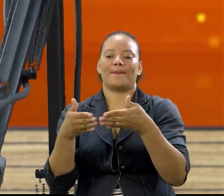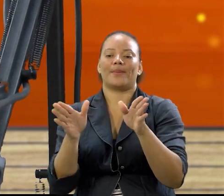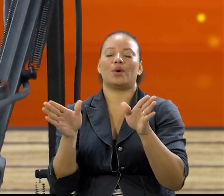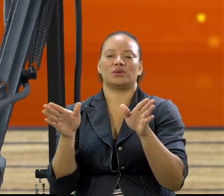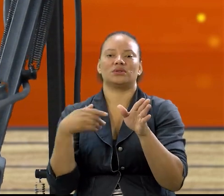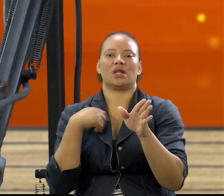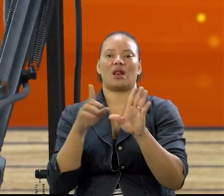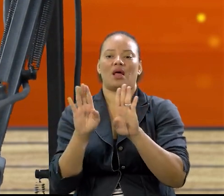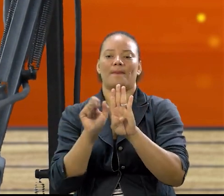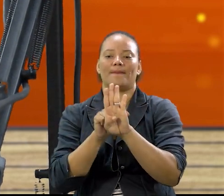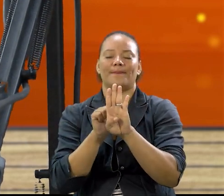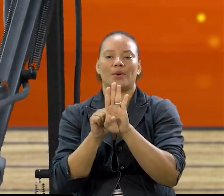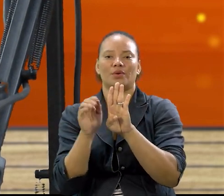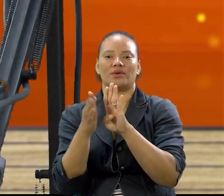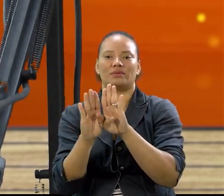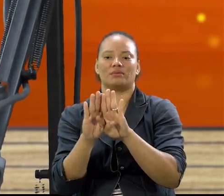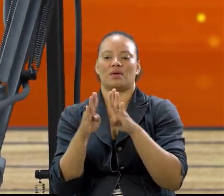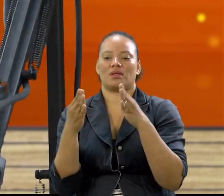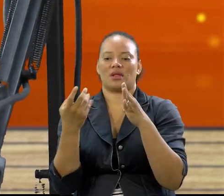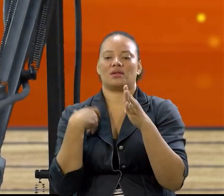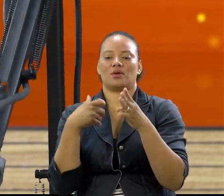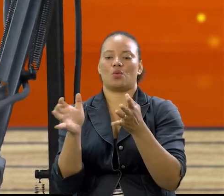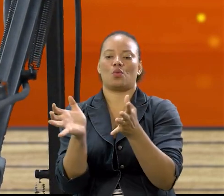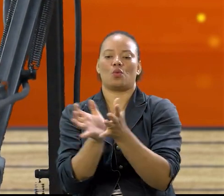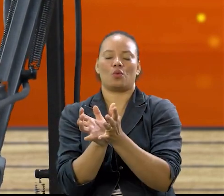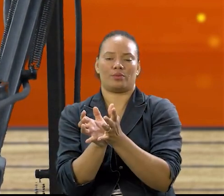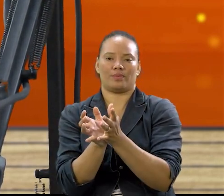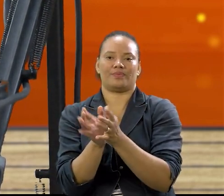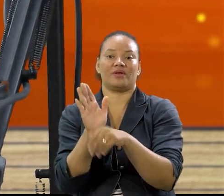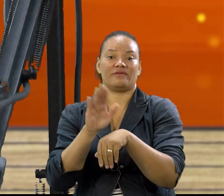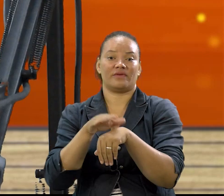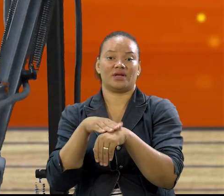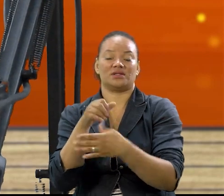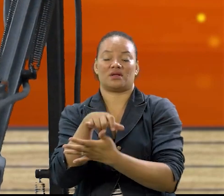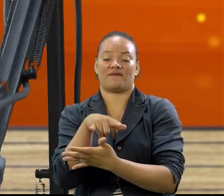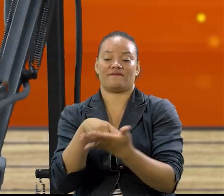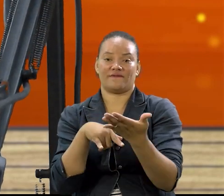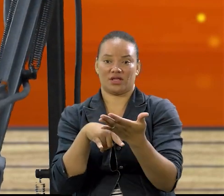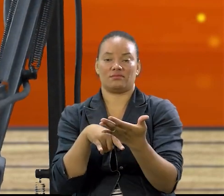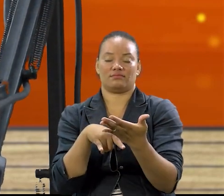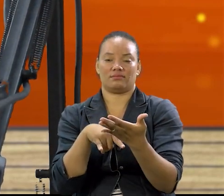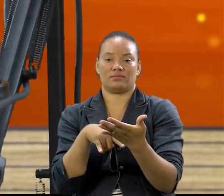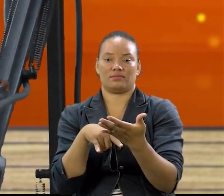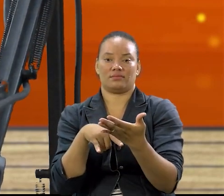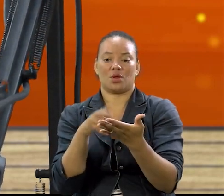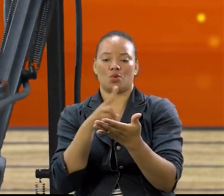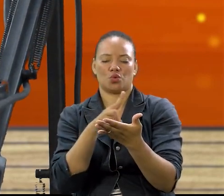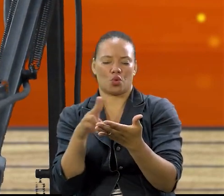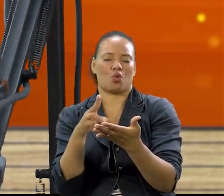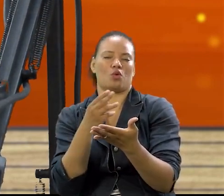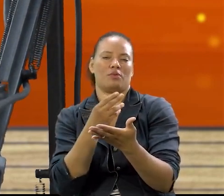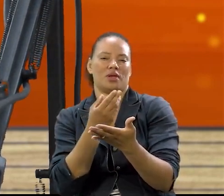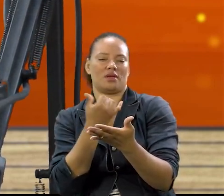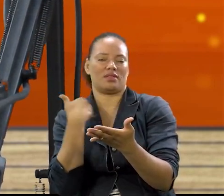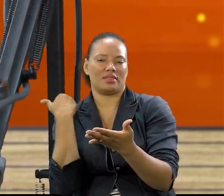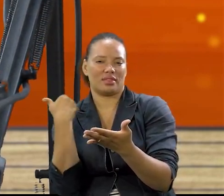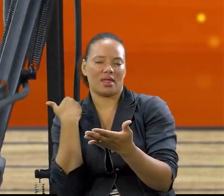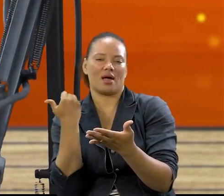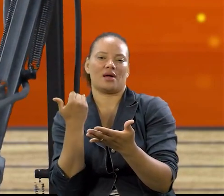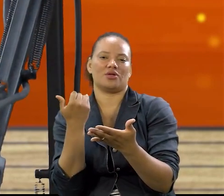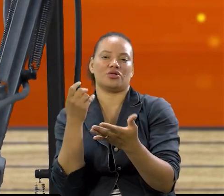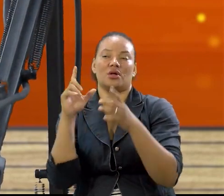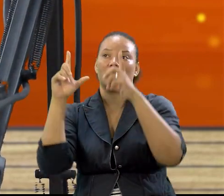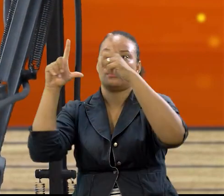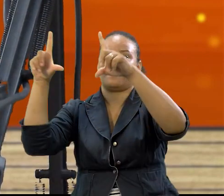eh a mãe ou pai ou responsável faz essa ficha ela permanece com a criança no painel o